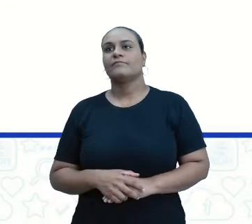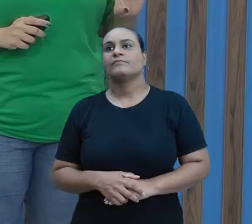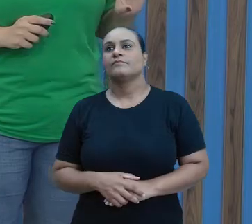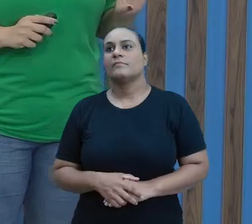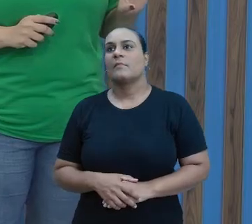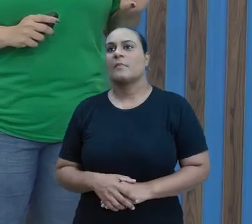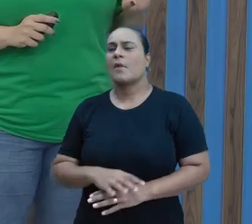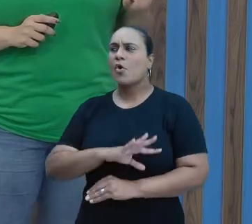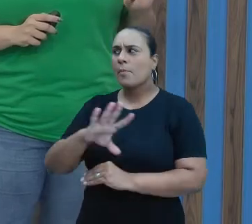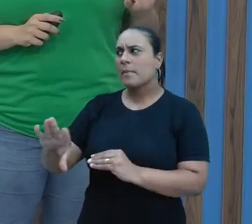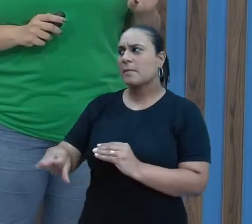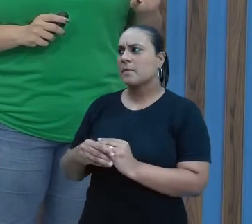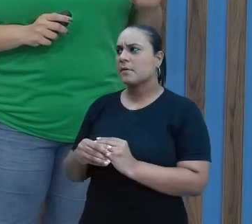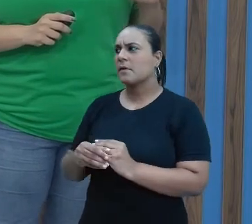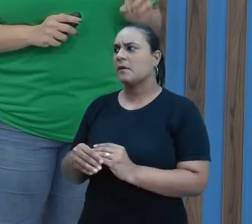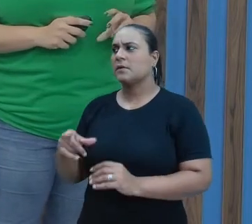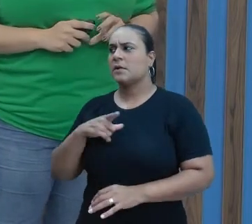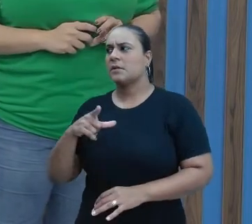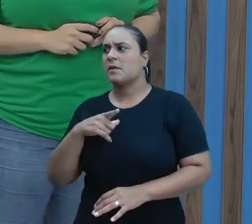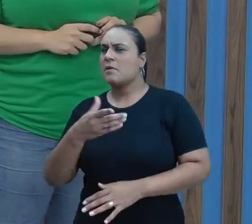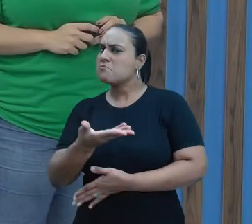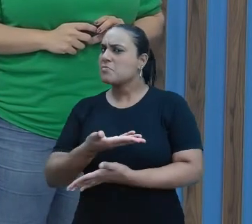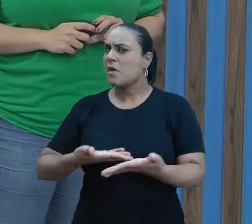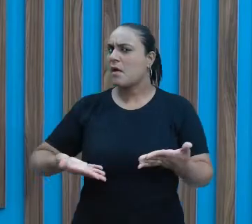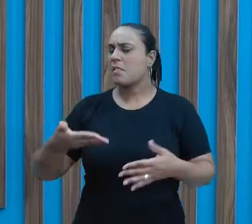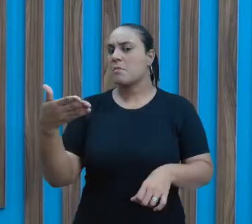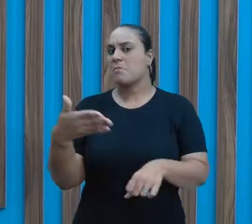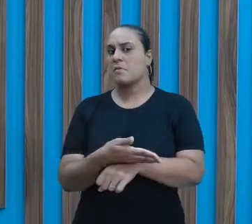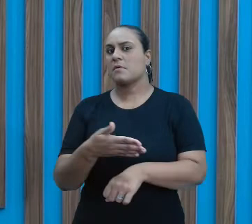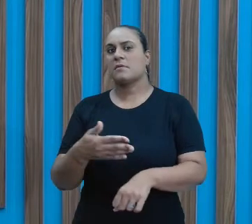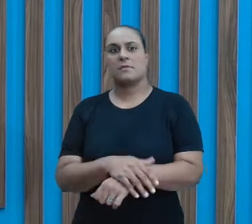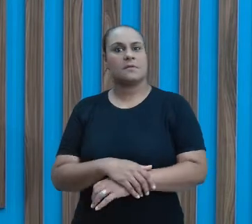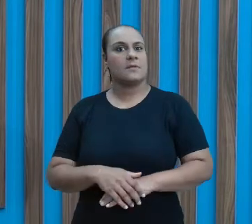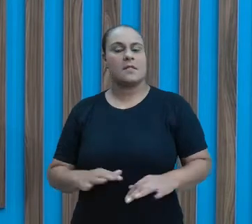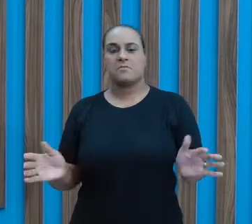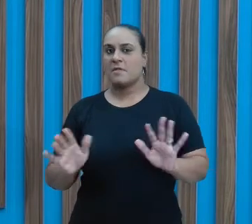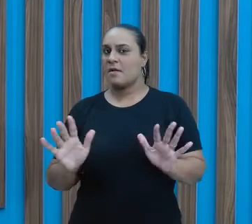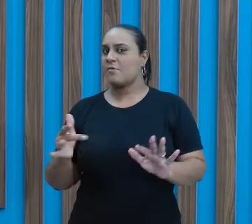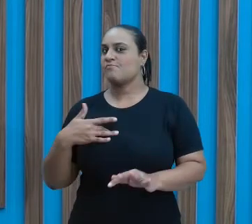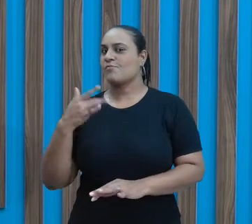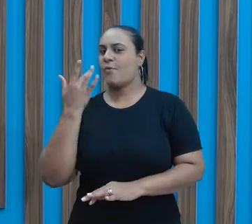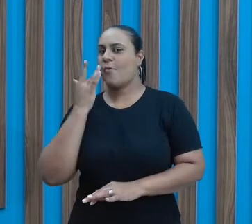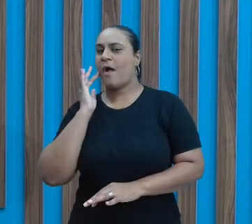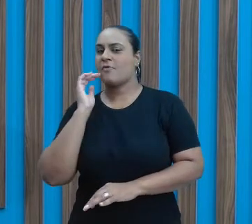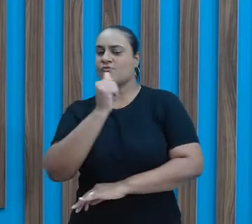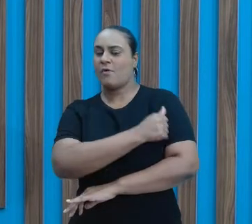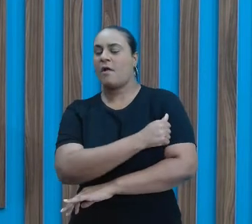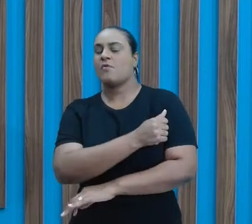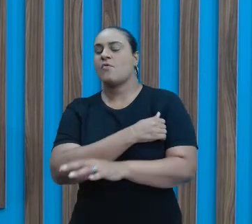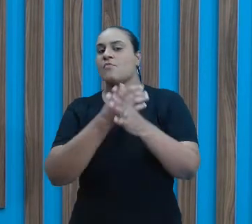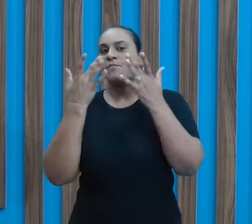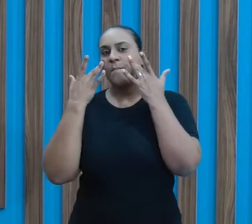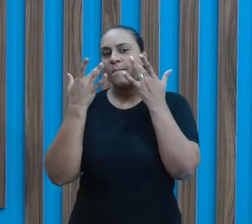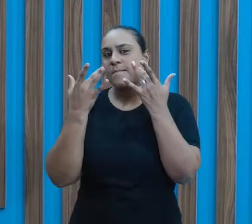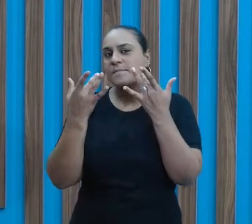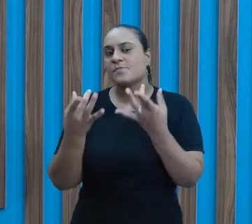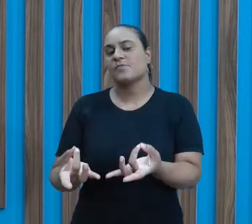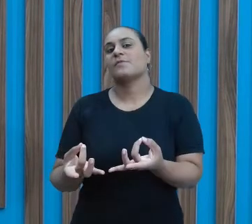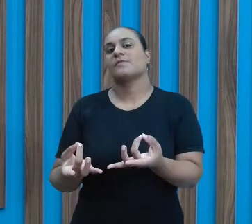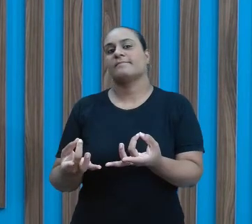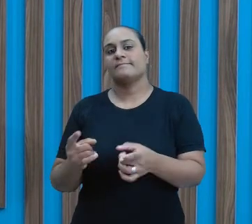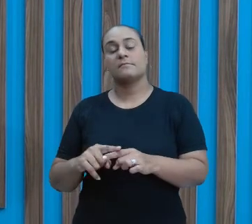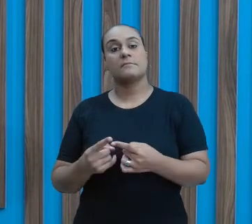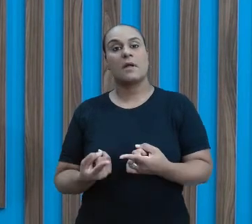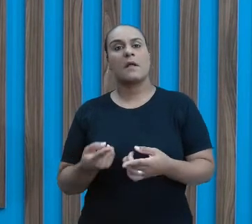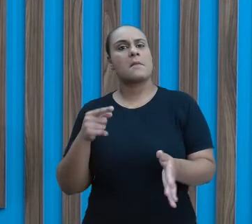alguma coisa, professora Isabel? Já tem alguma interação? Não, acho que eles estão bastante atentos ainda, Carol, prestando atenção, né? Mas como